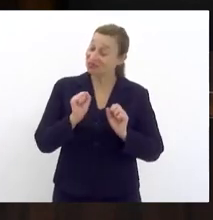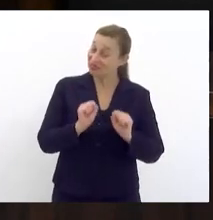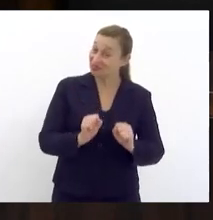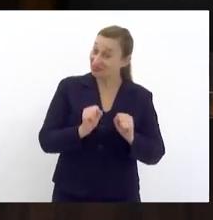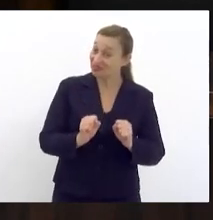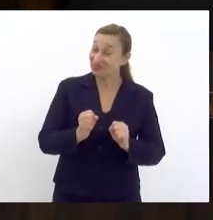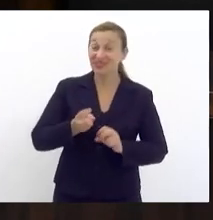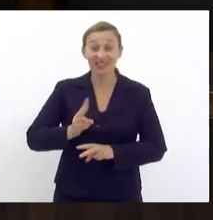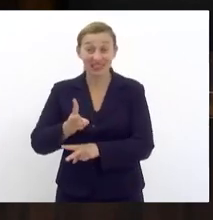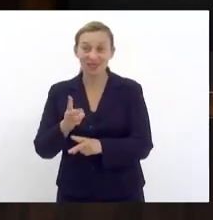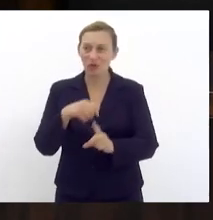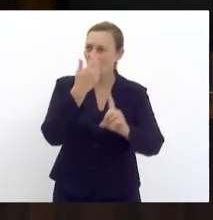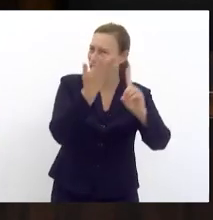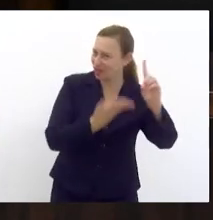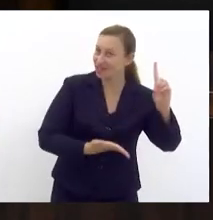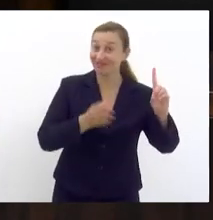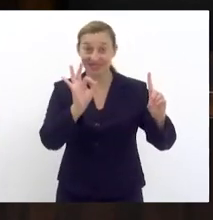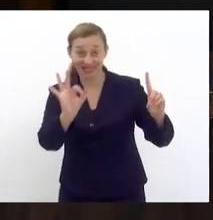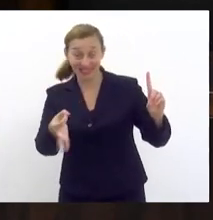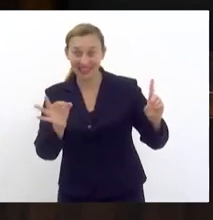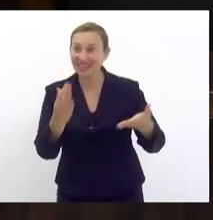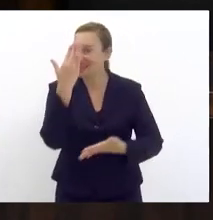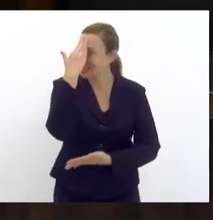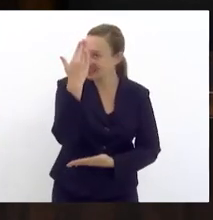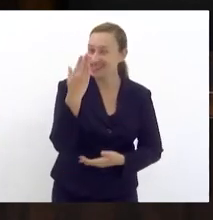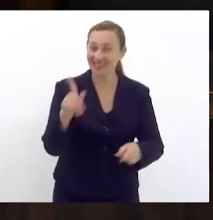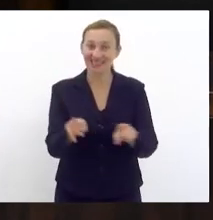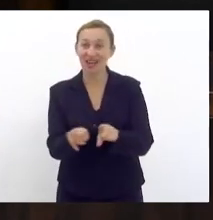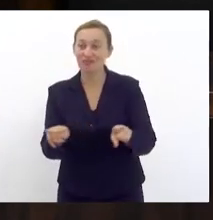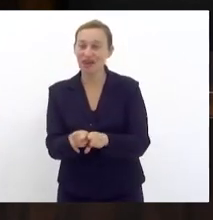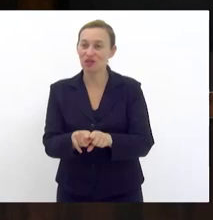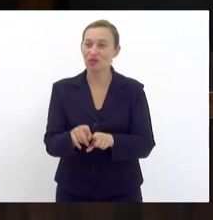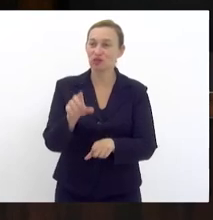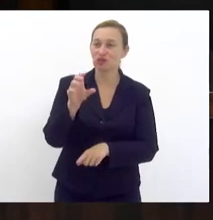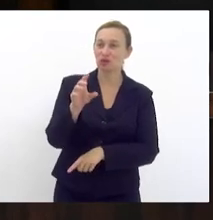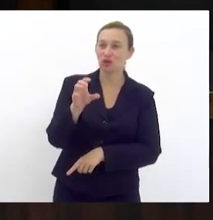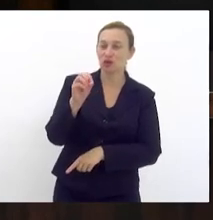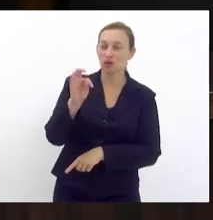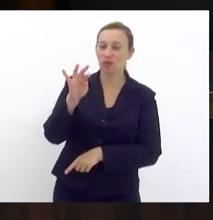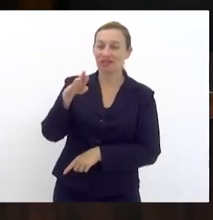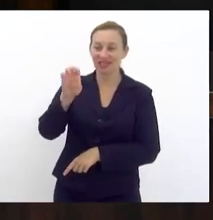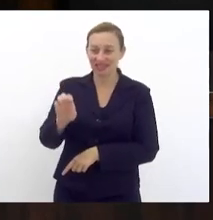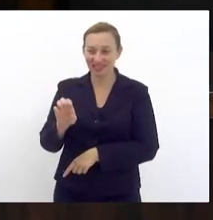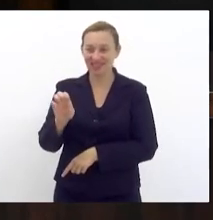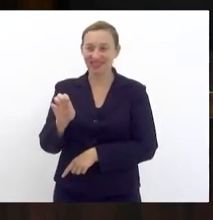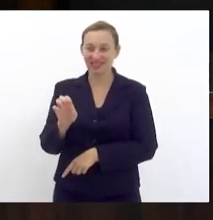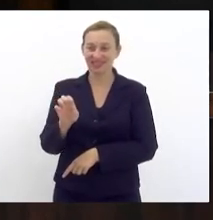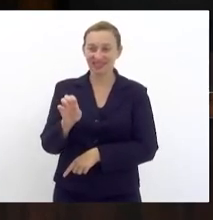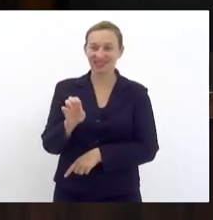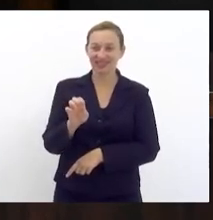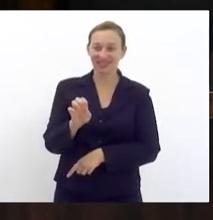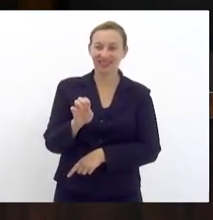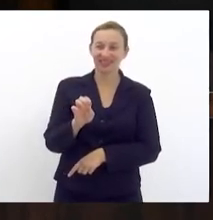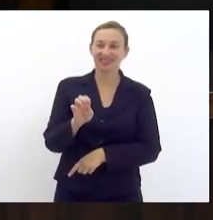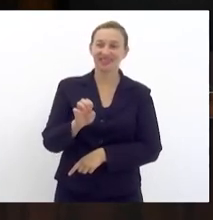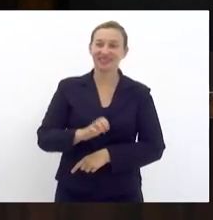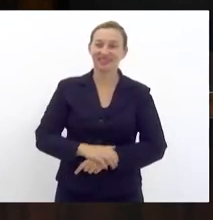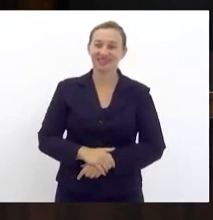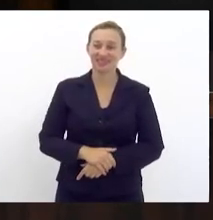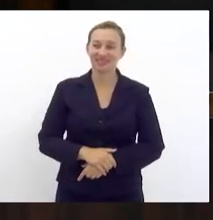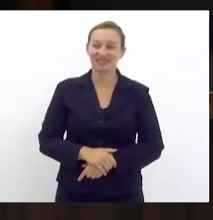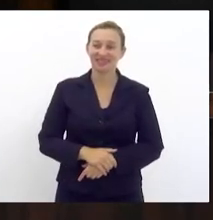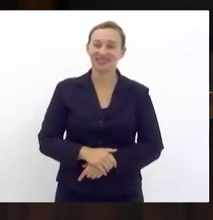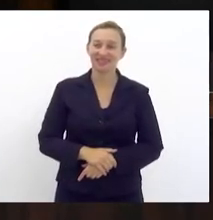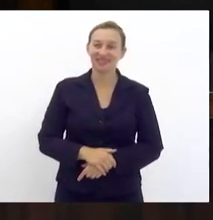estar sempre aqui homenageando, certo? Quero agradecer também ao nosso comandante, né, Leandro Monteiro. Eu tenho vários fatos com eles que